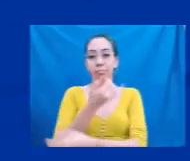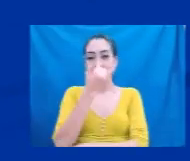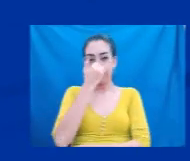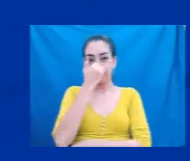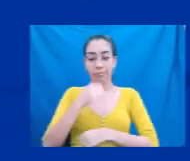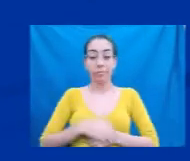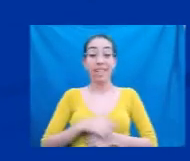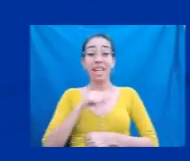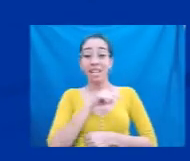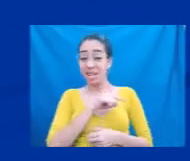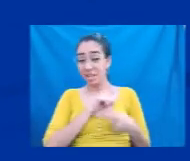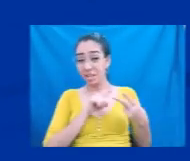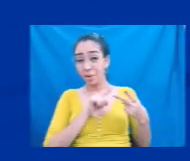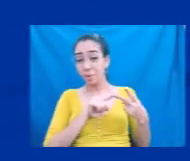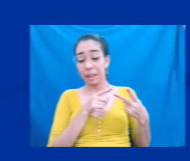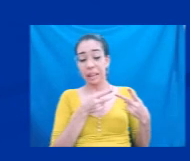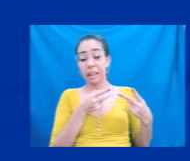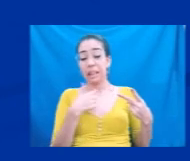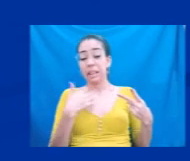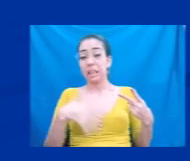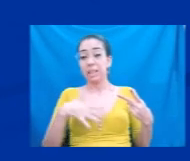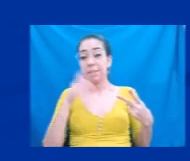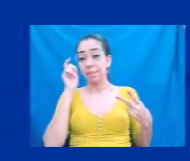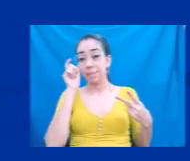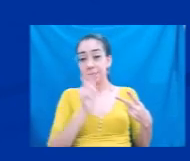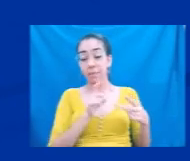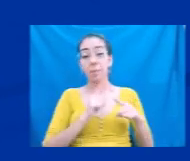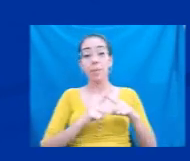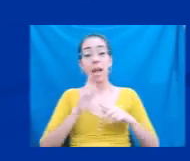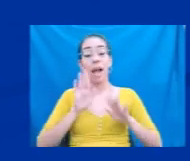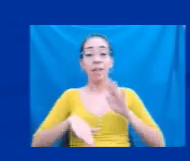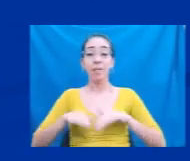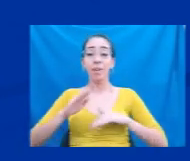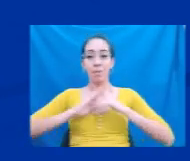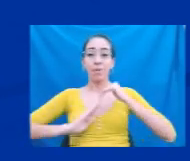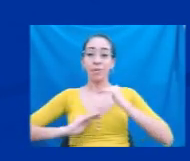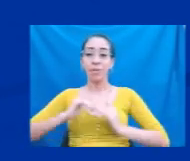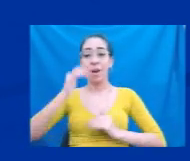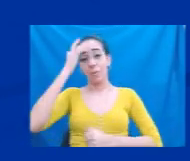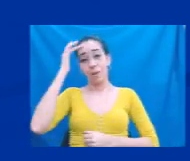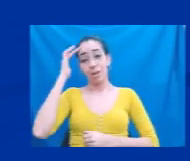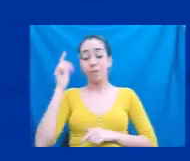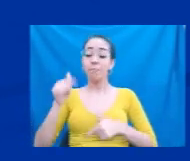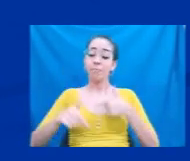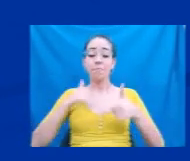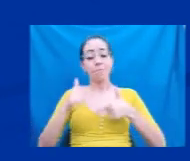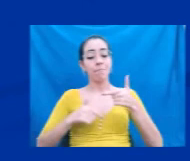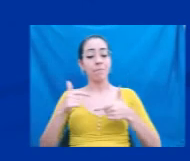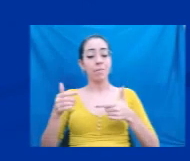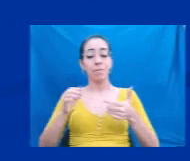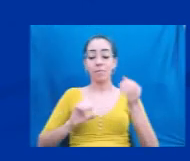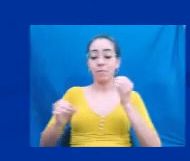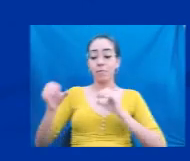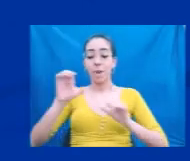pessoa trabalha com um produto muito tóxico, mas que, né, durante seu dia a dia não percebe